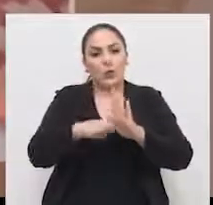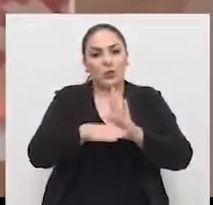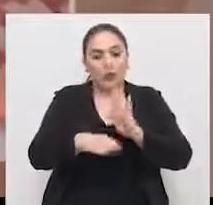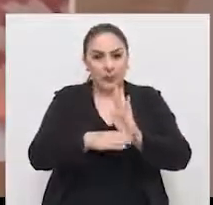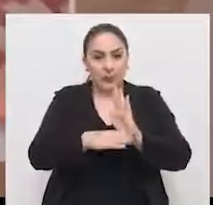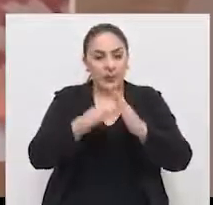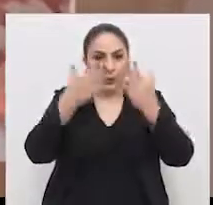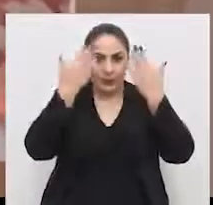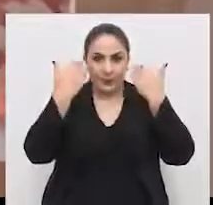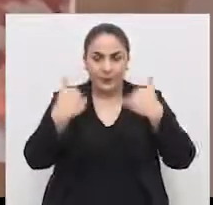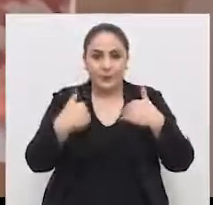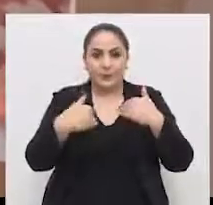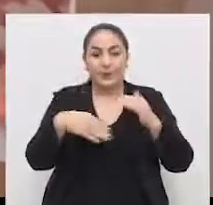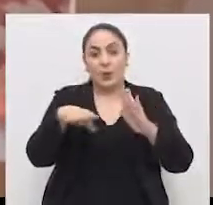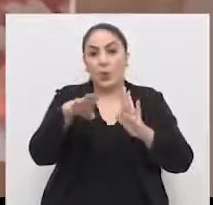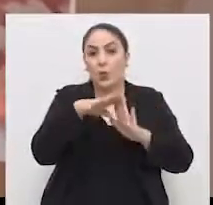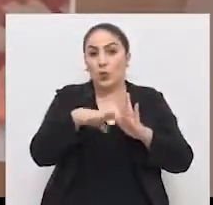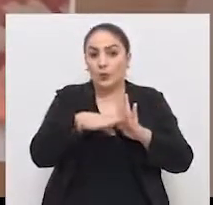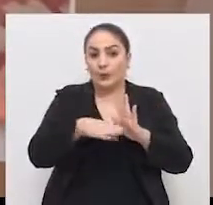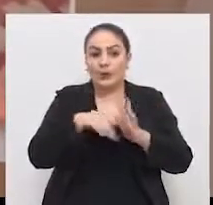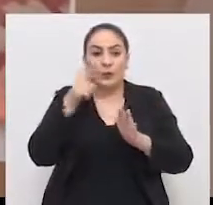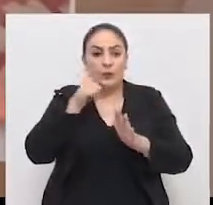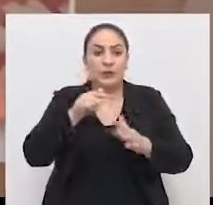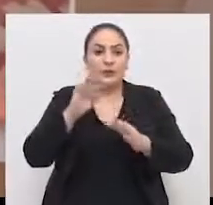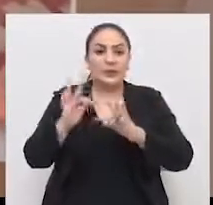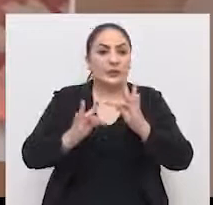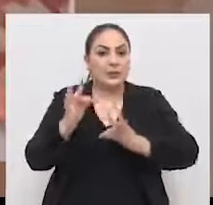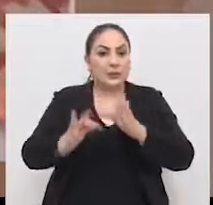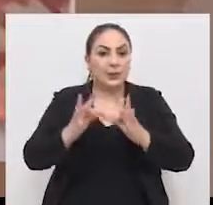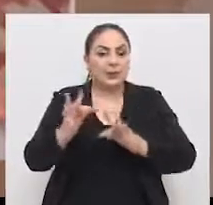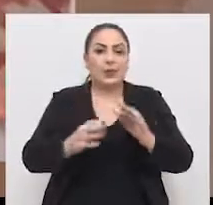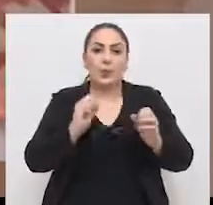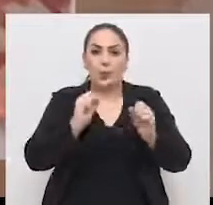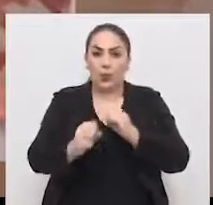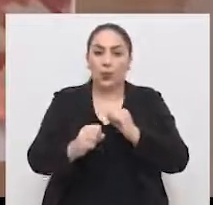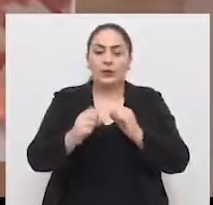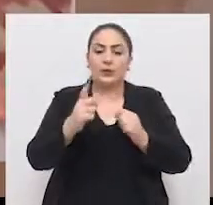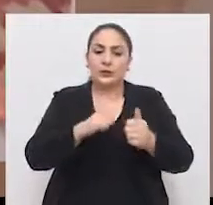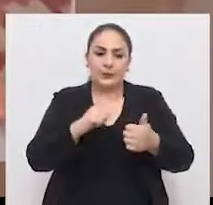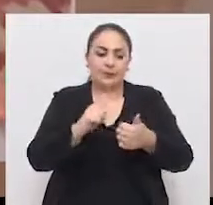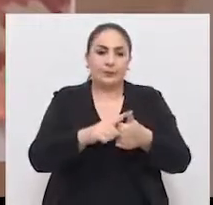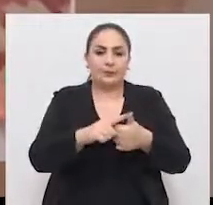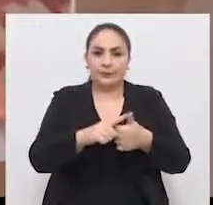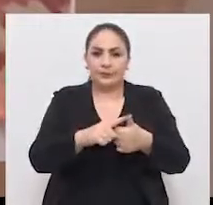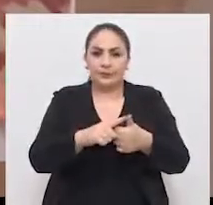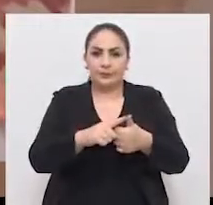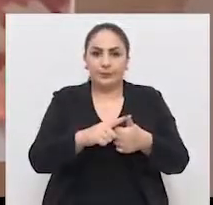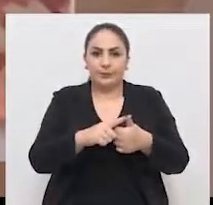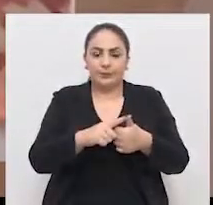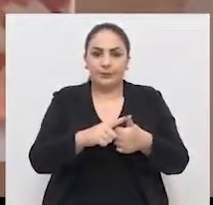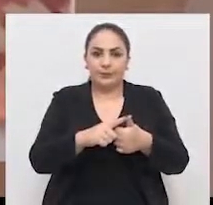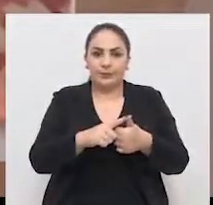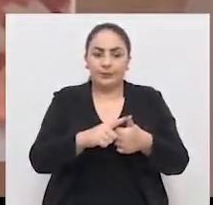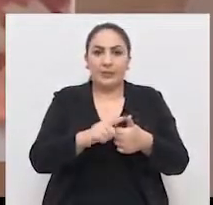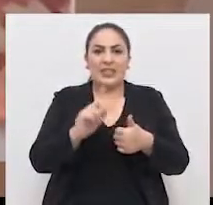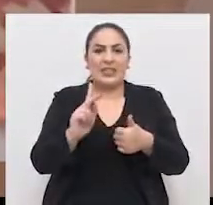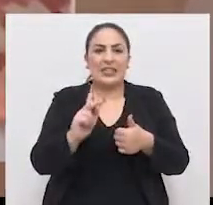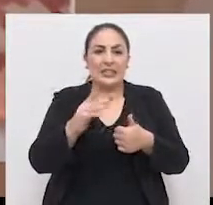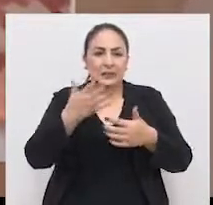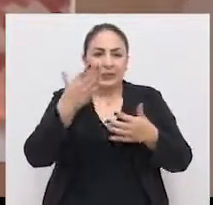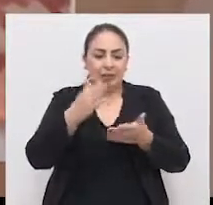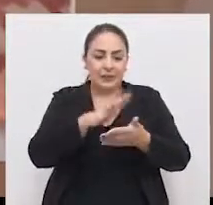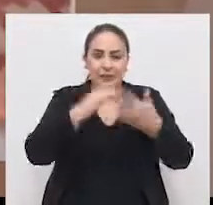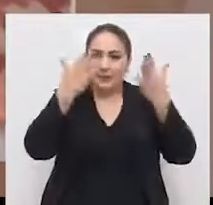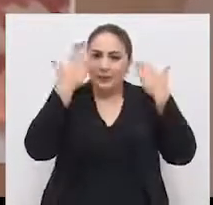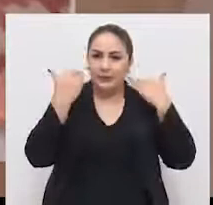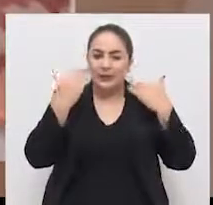cronograma capilar, um cronograma de tratamentos que pode incluir as hidratações,